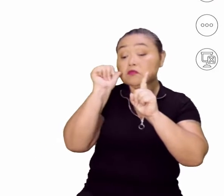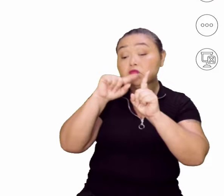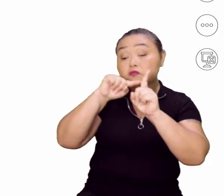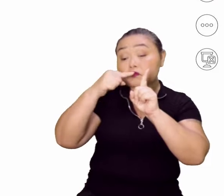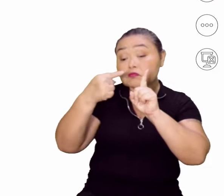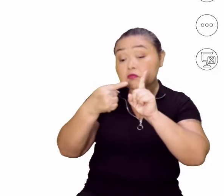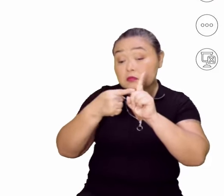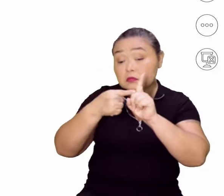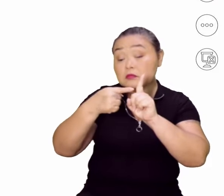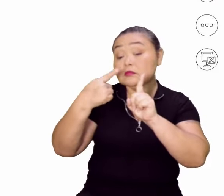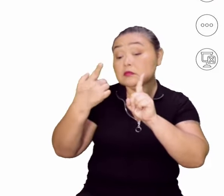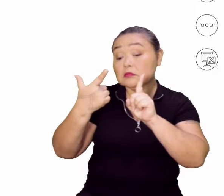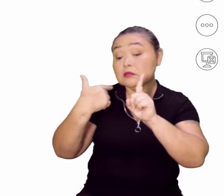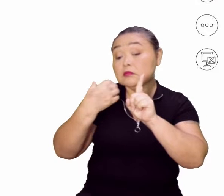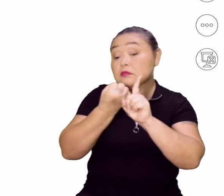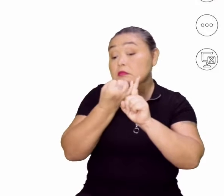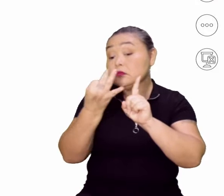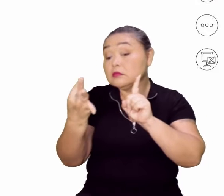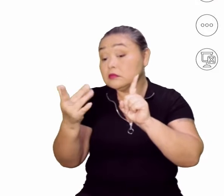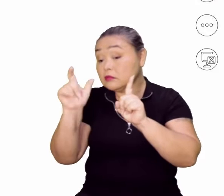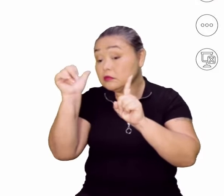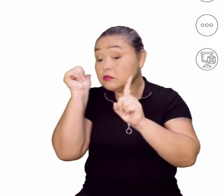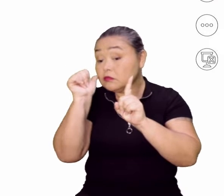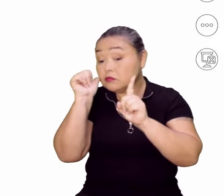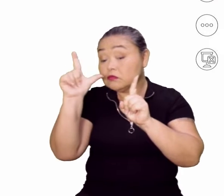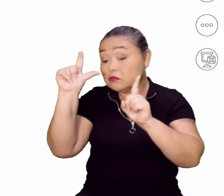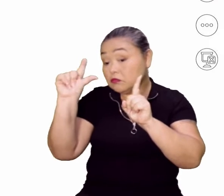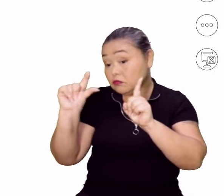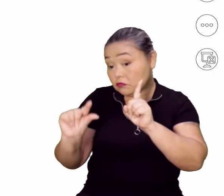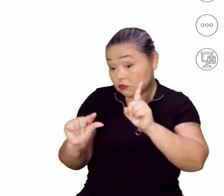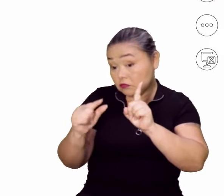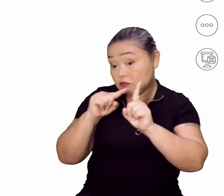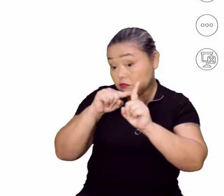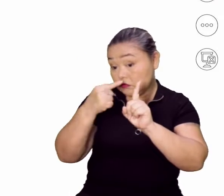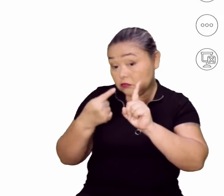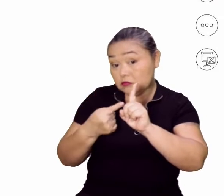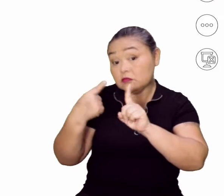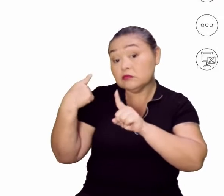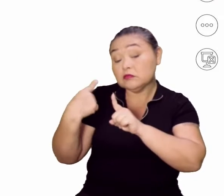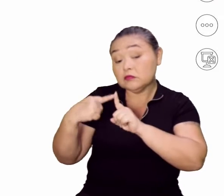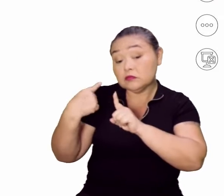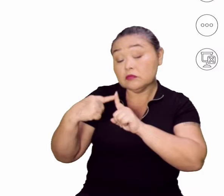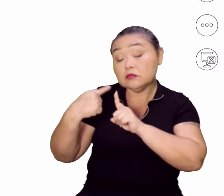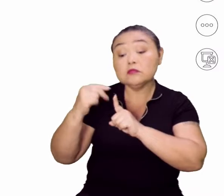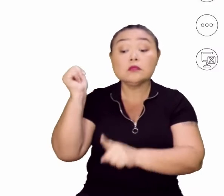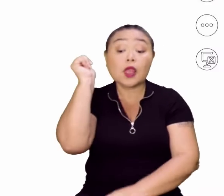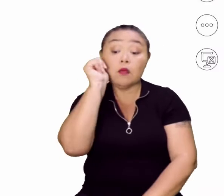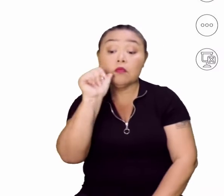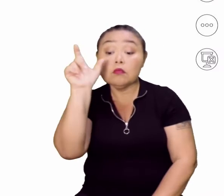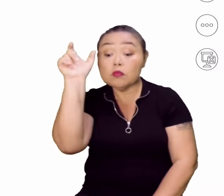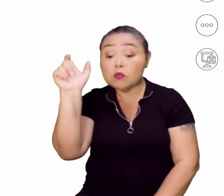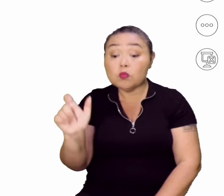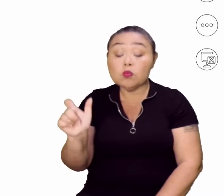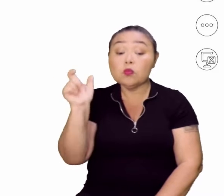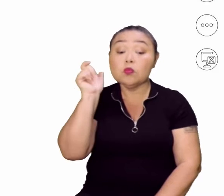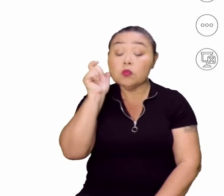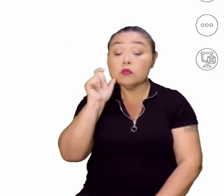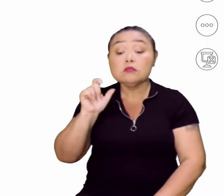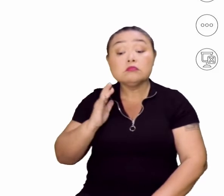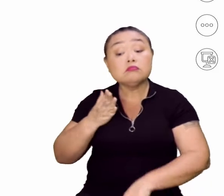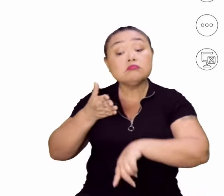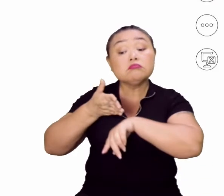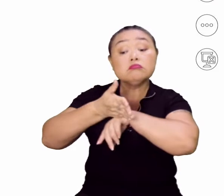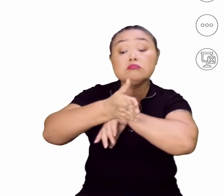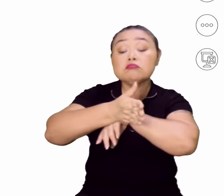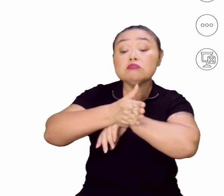vem sofrendo reduções significativas a cada ano. Por quê? Por causa da questão da mulher na entrada no mercado